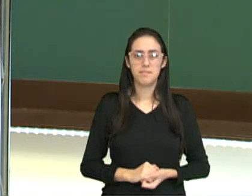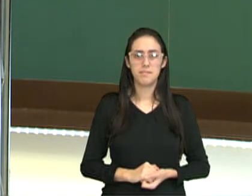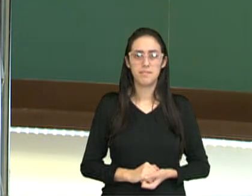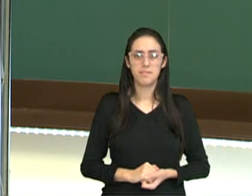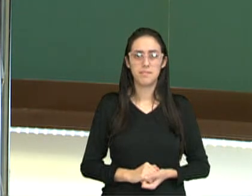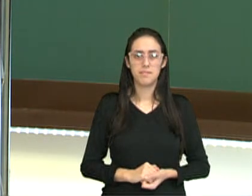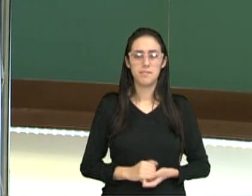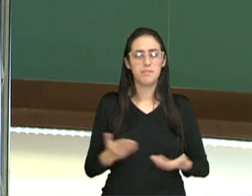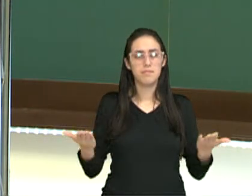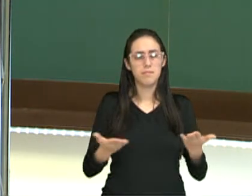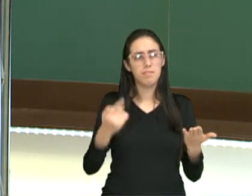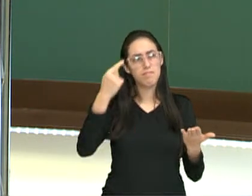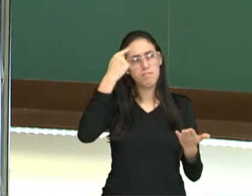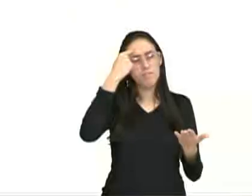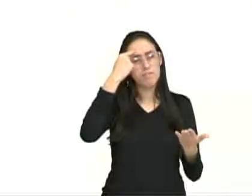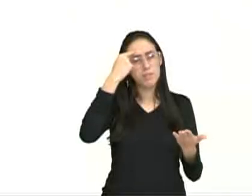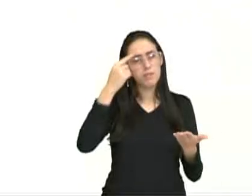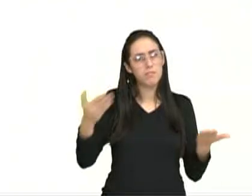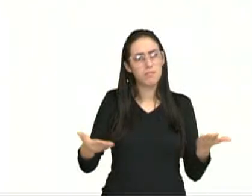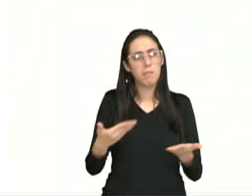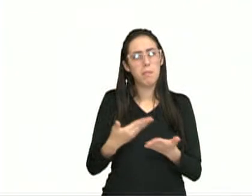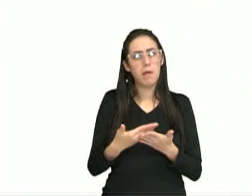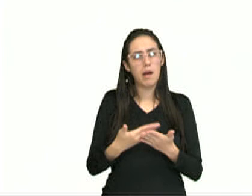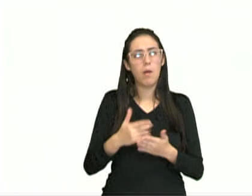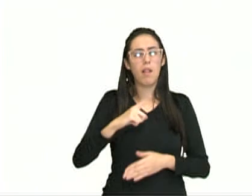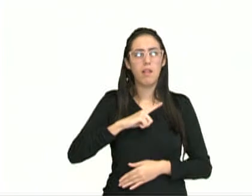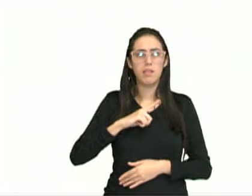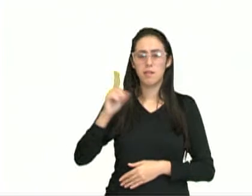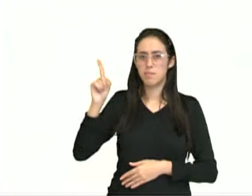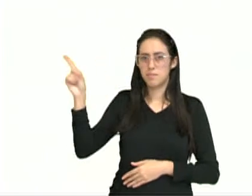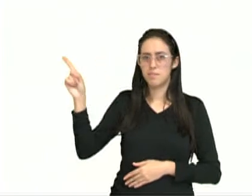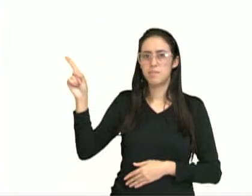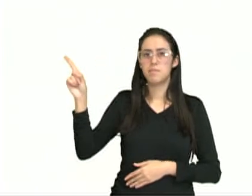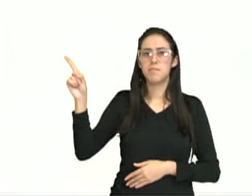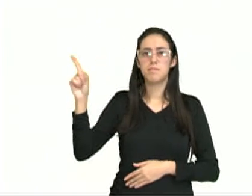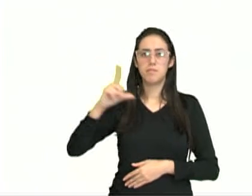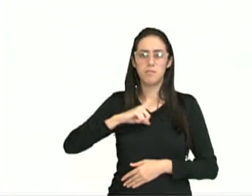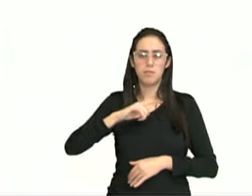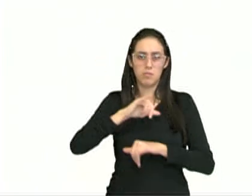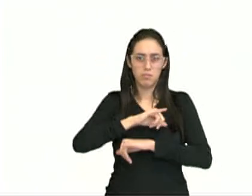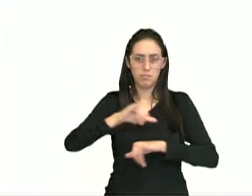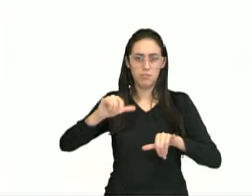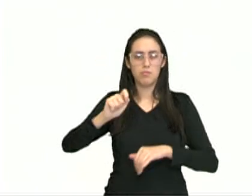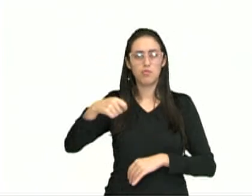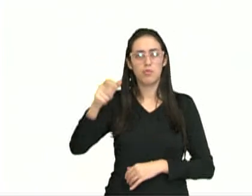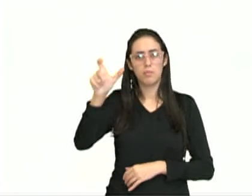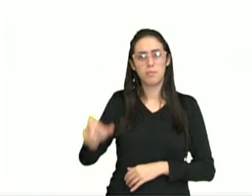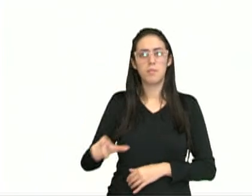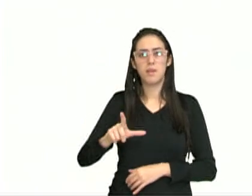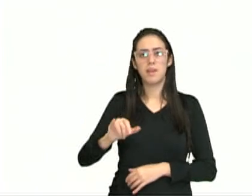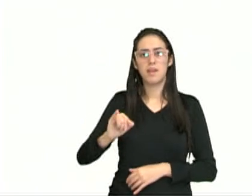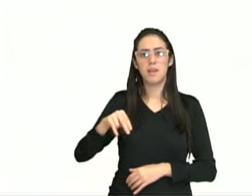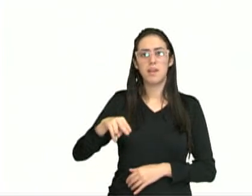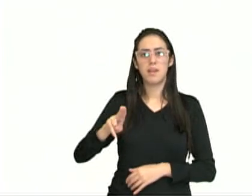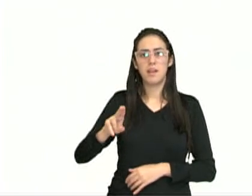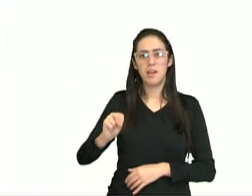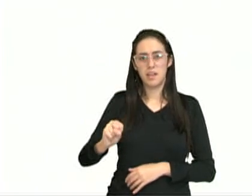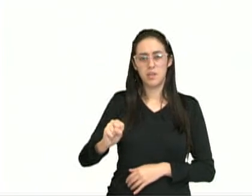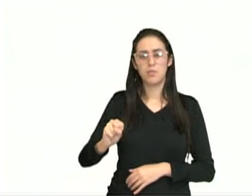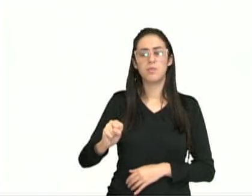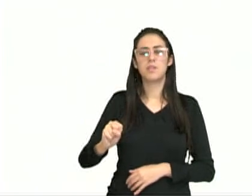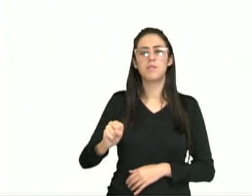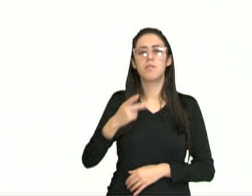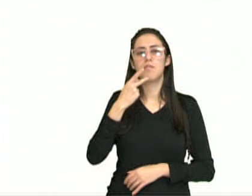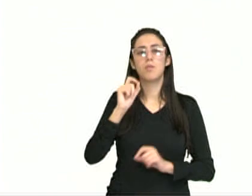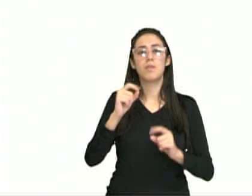Para a gente pensar um pouquinho sobre a aula, tem uma reportagem aqui falando sobre o Linus Pauling, a ciência em prol da humanidade. Para você